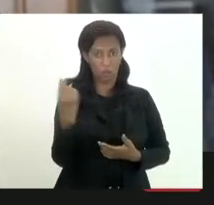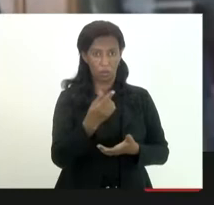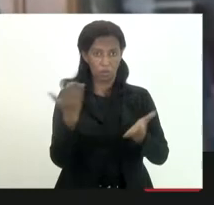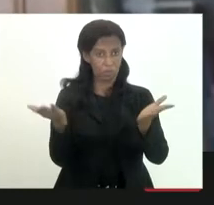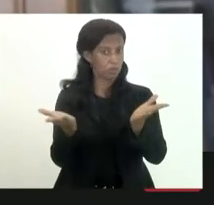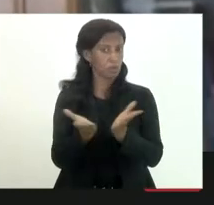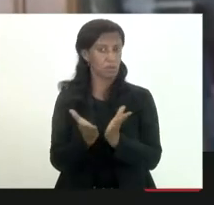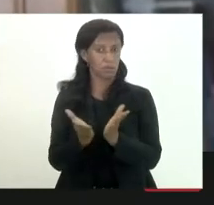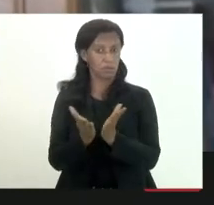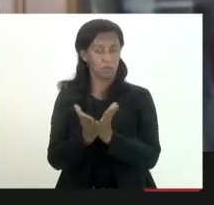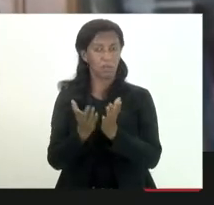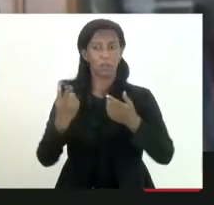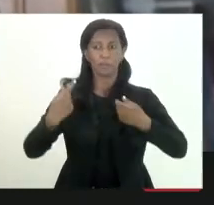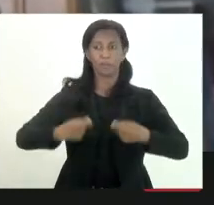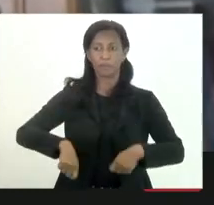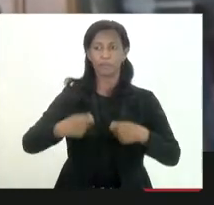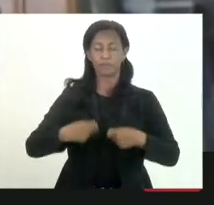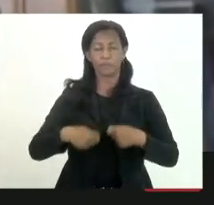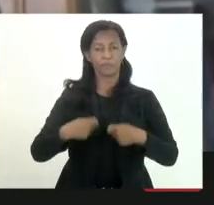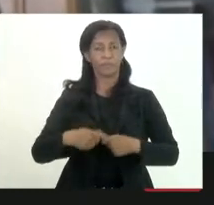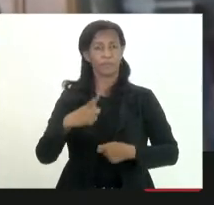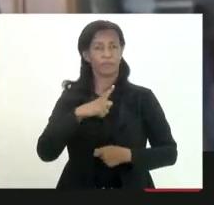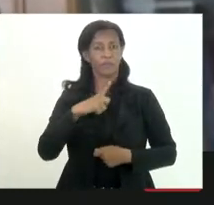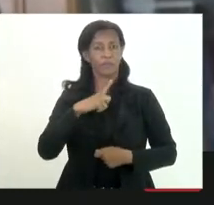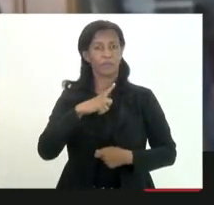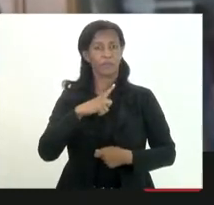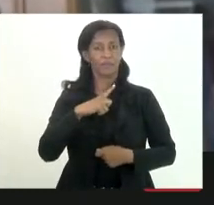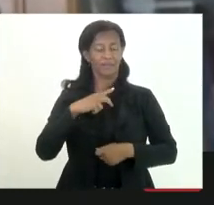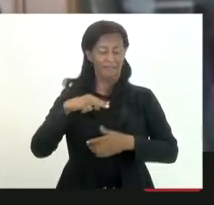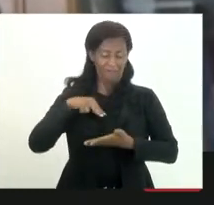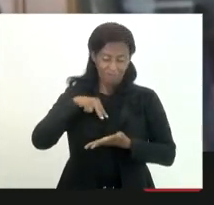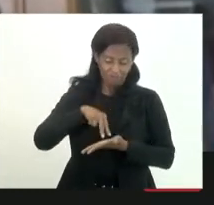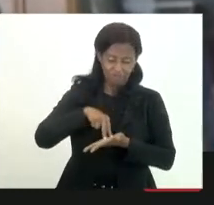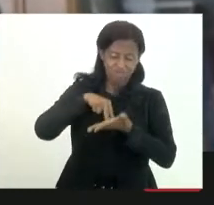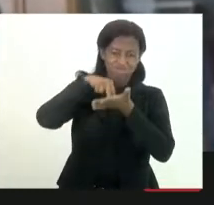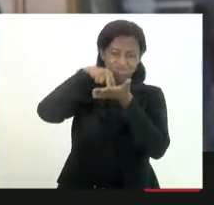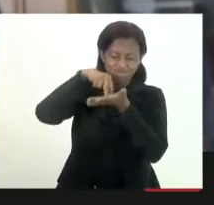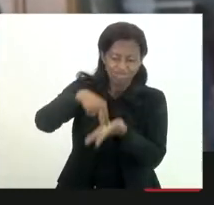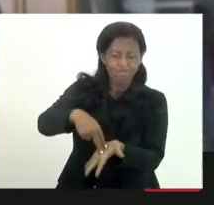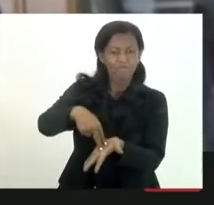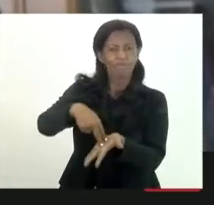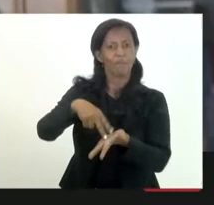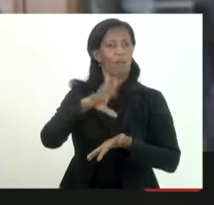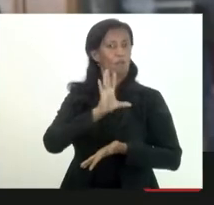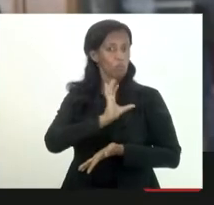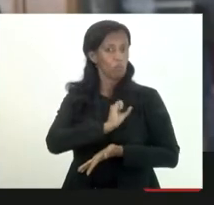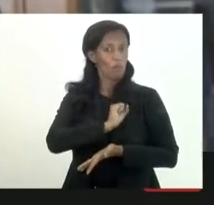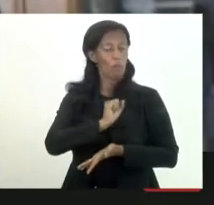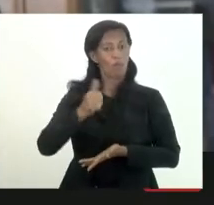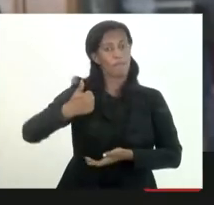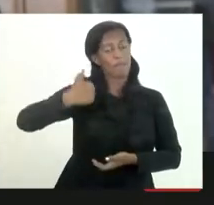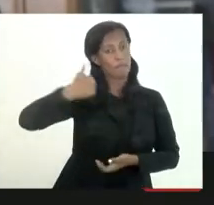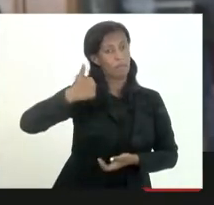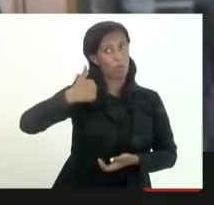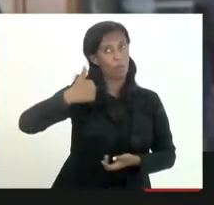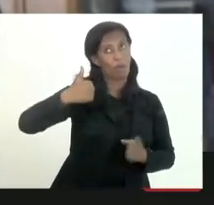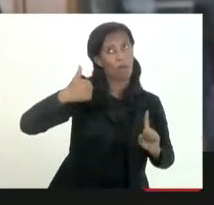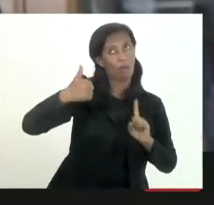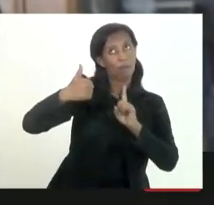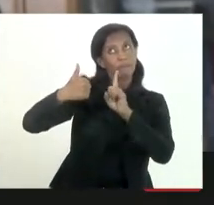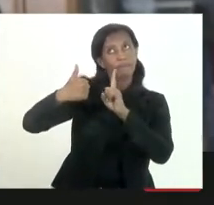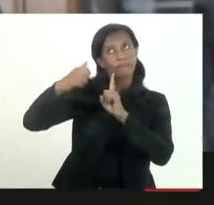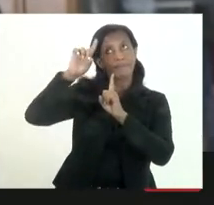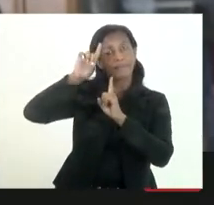cristãos, devemos estar alicerçados no amor, em primeiro lugar a Deus